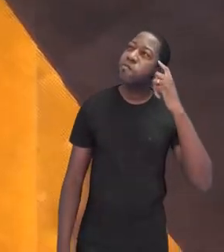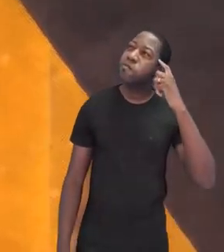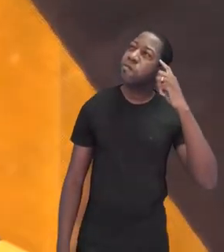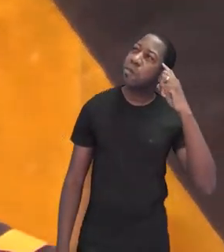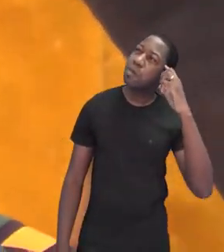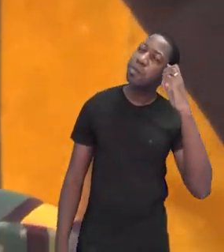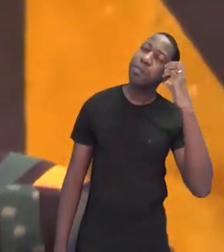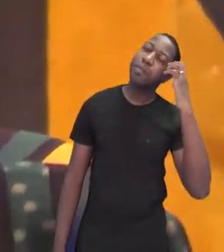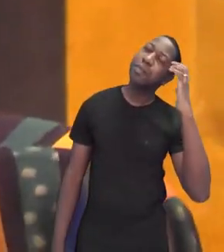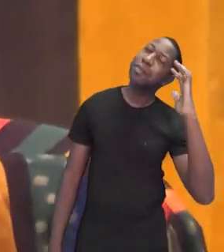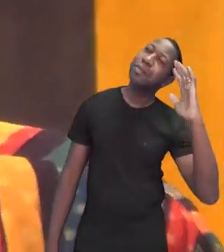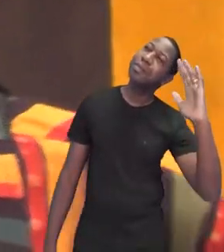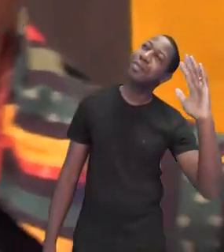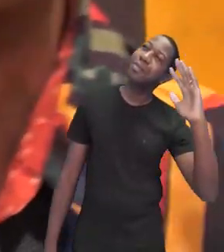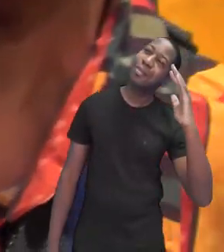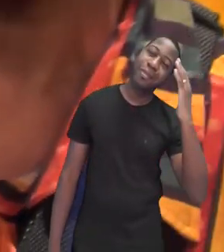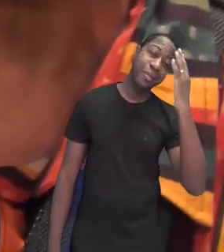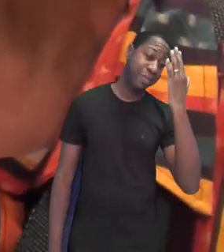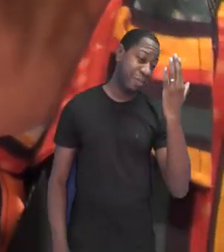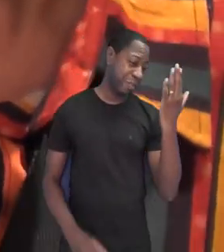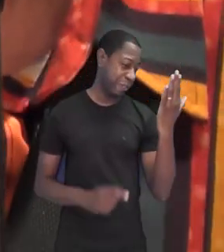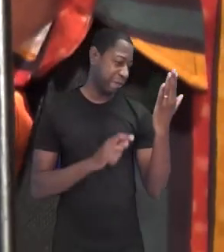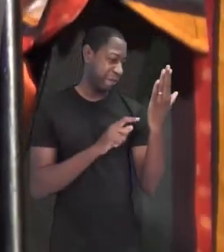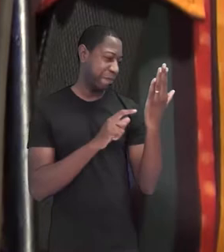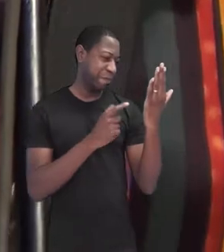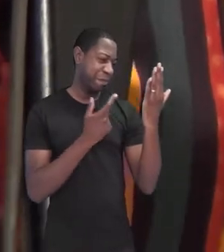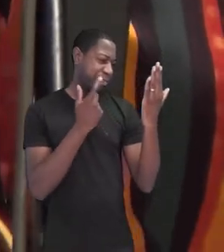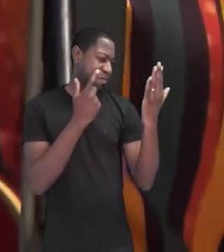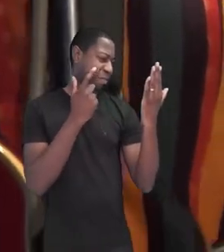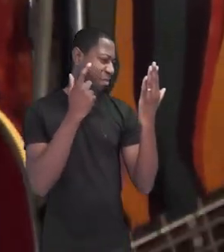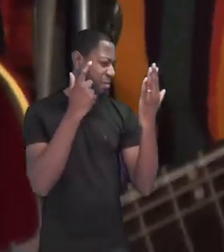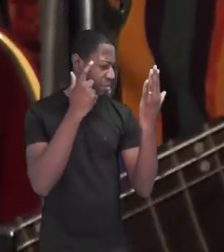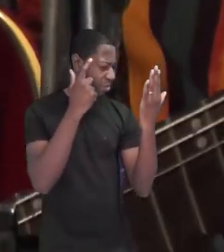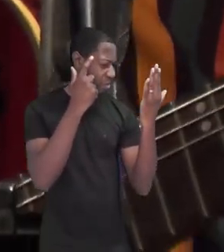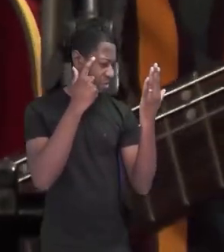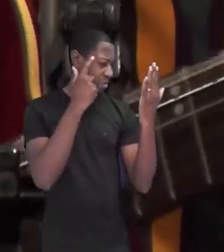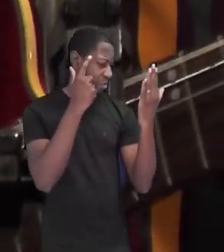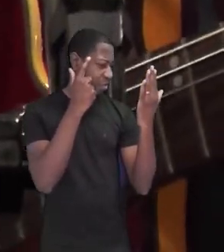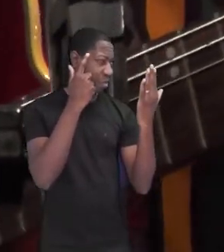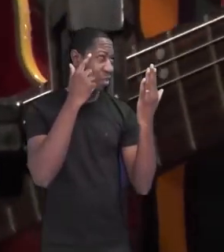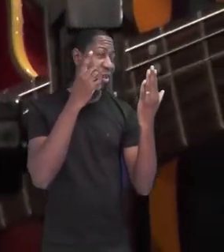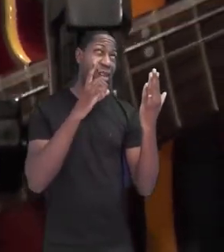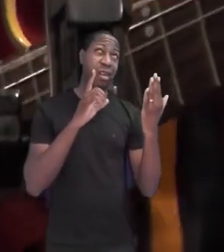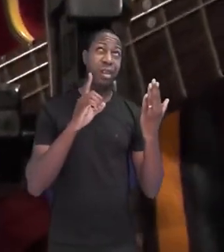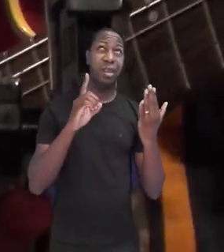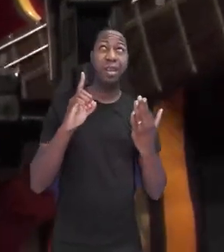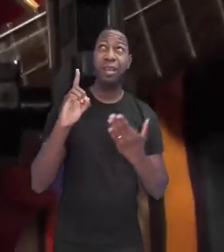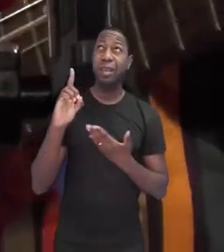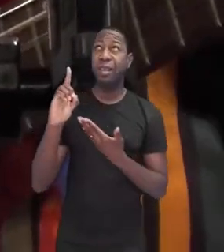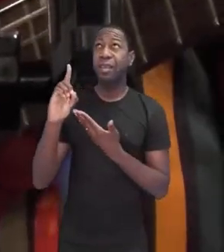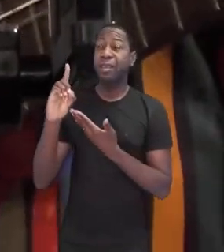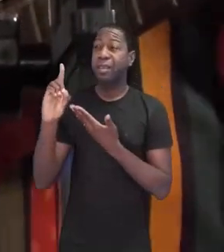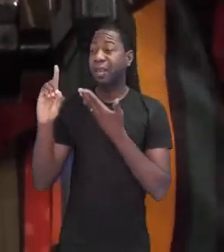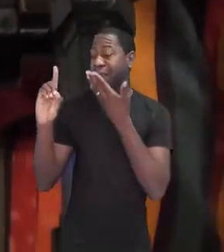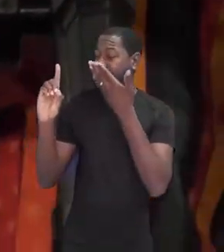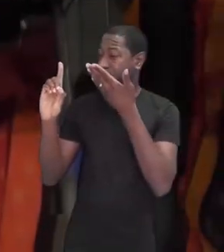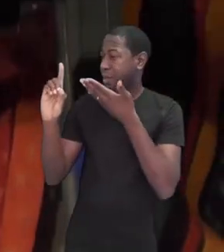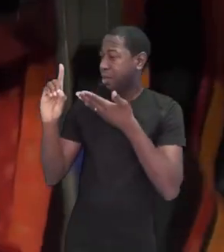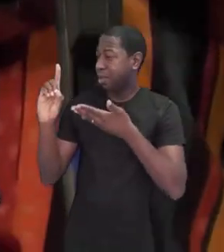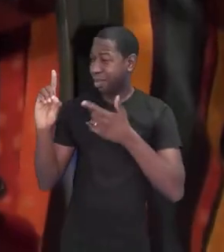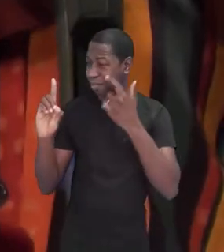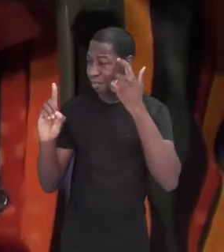O espelho, os Pirineus, o Caiçara. Se um Deus